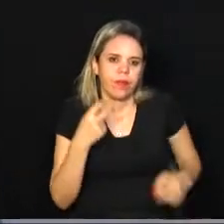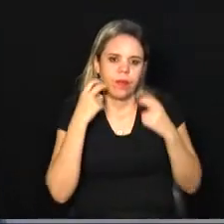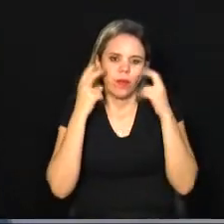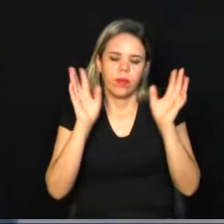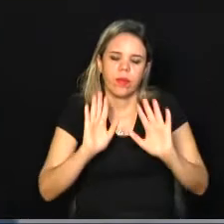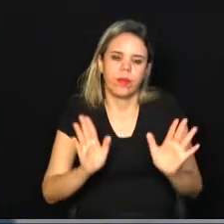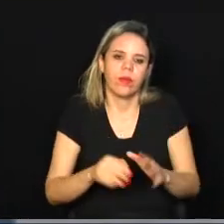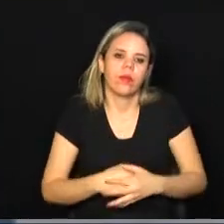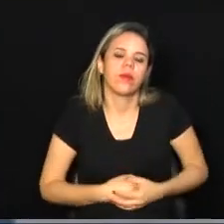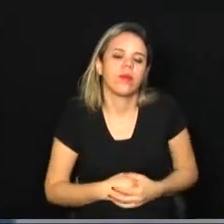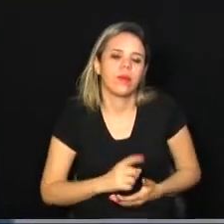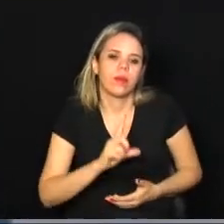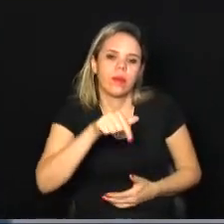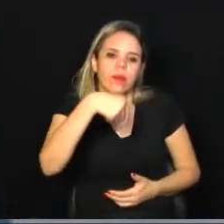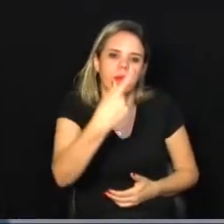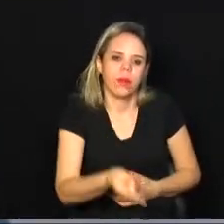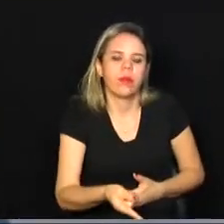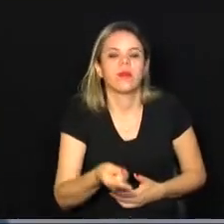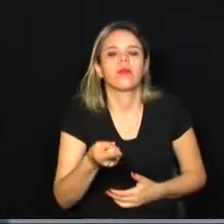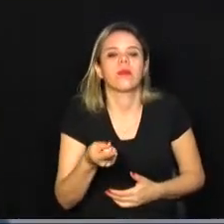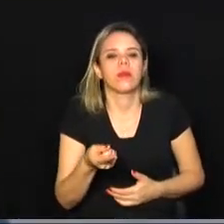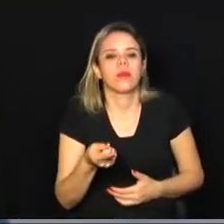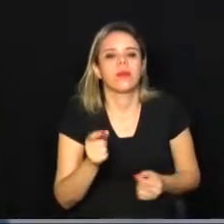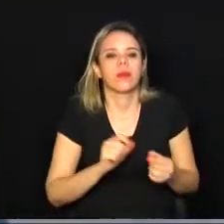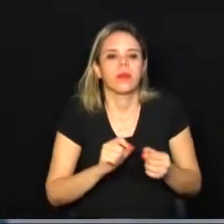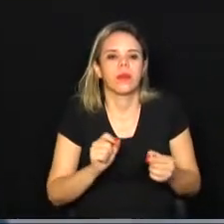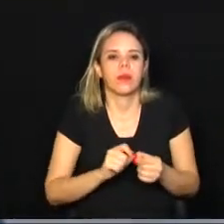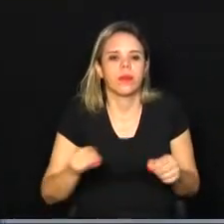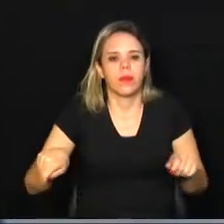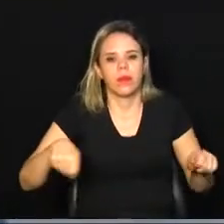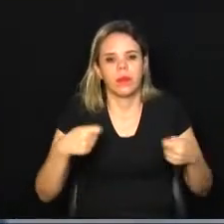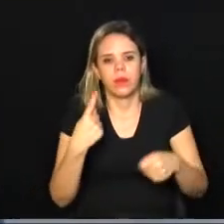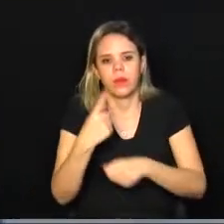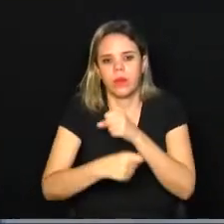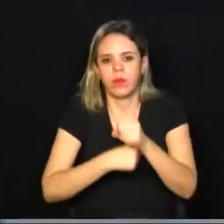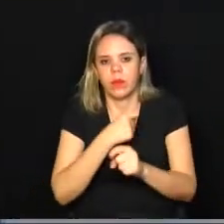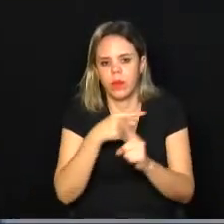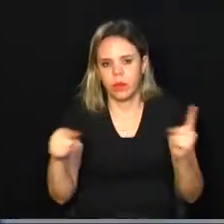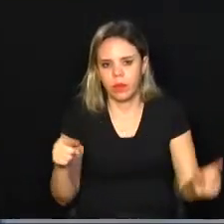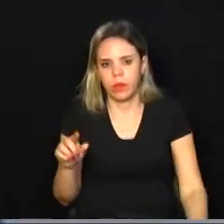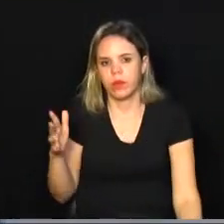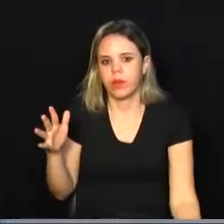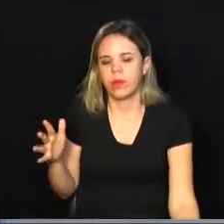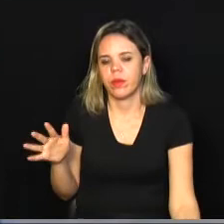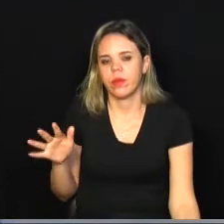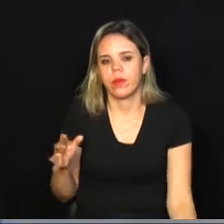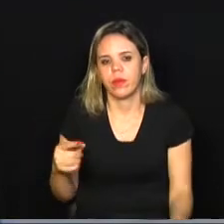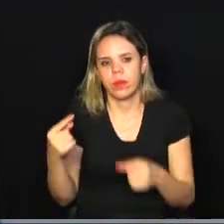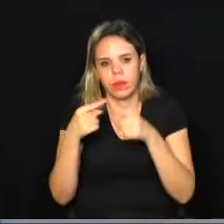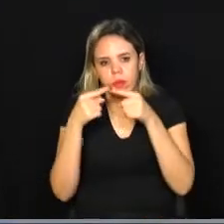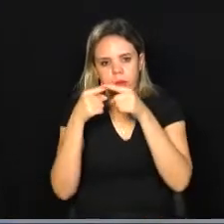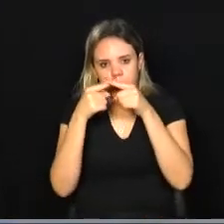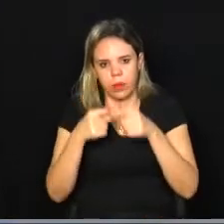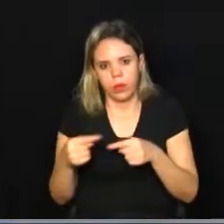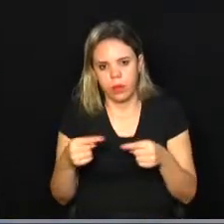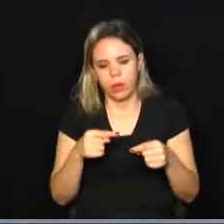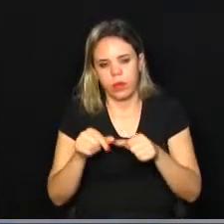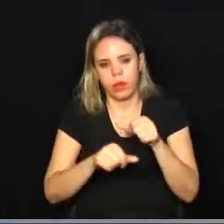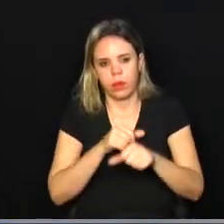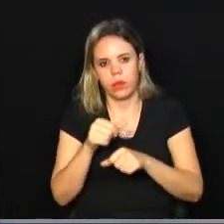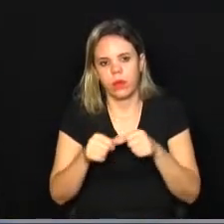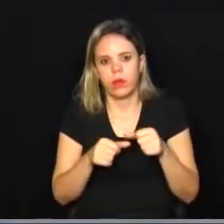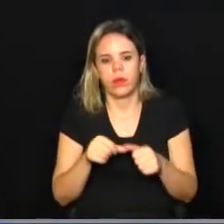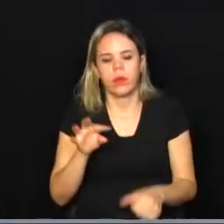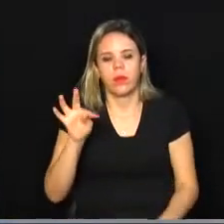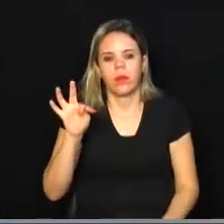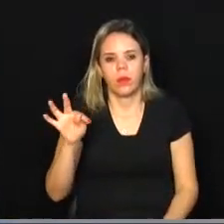nenhuma. Depois de fazer tênis durante um ano e meio, de uma forma competitiva, eu migrei para o triatlon.